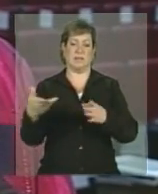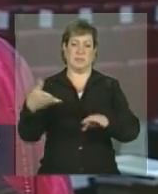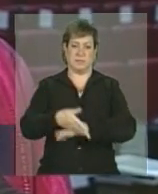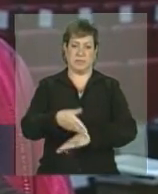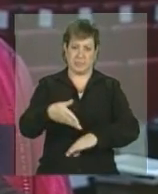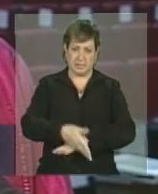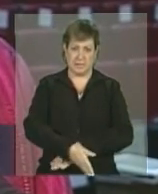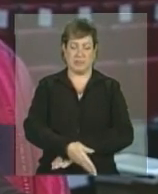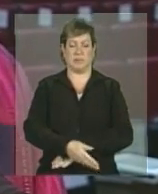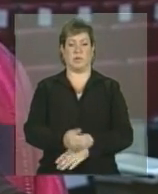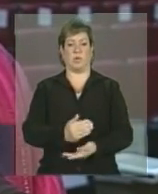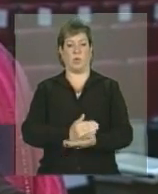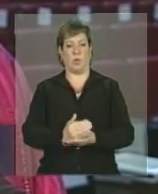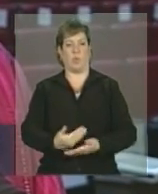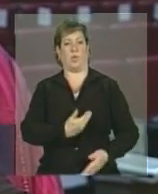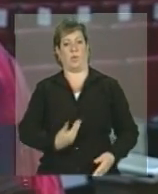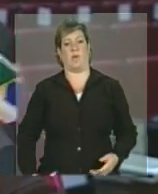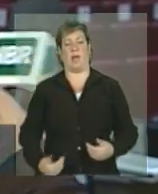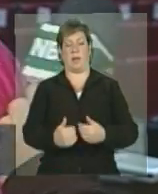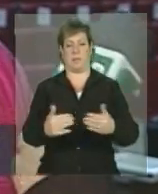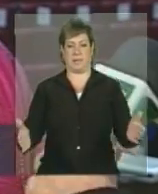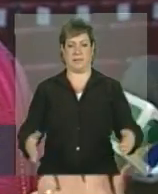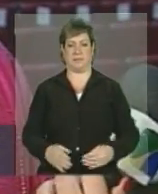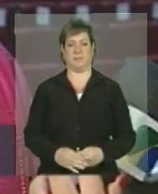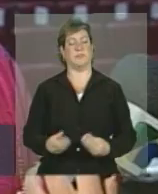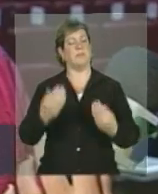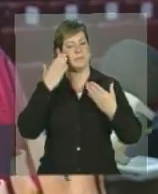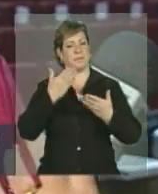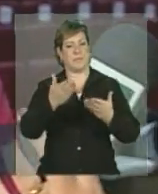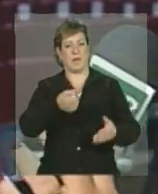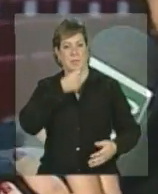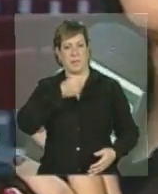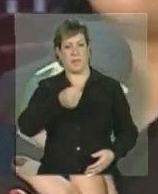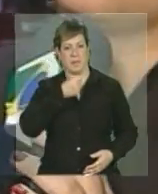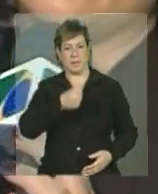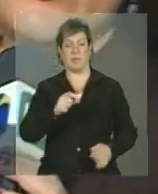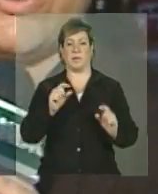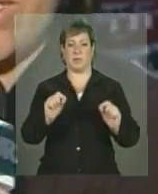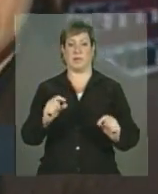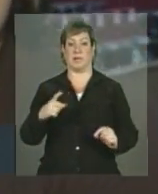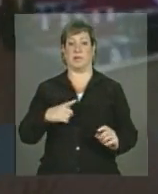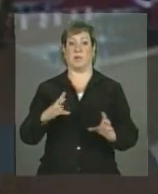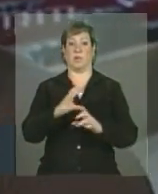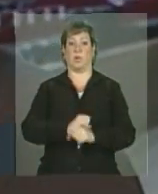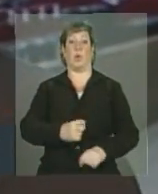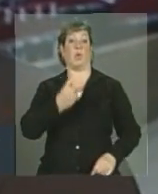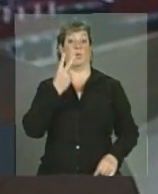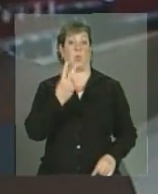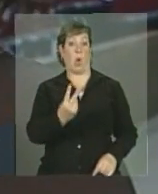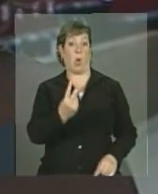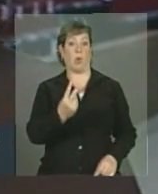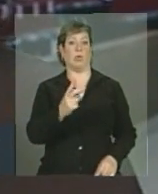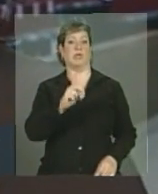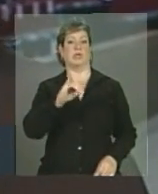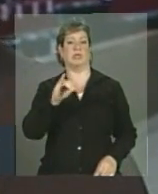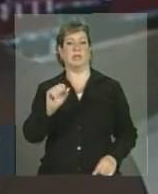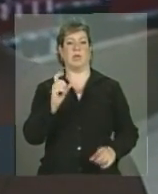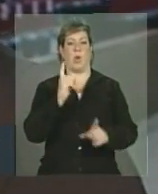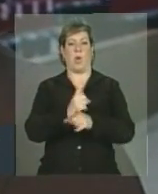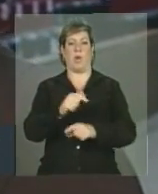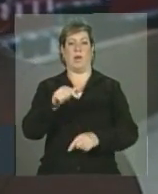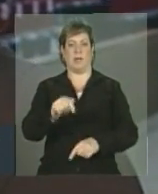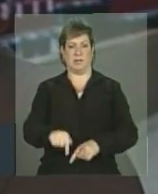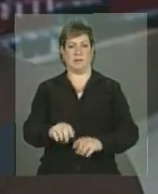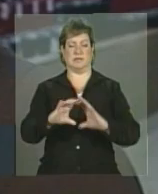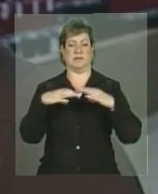na iniciativa do governo aberto. Muito obrigada pela entrevista e serão 2 dias de encontro aqui no Centro de Convenções Ulisses Guimarães,